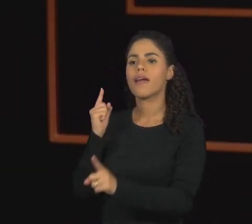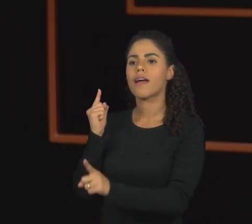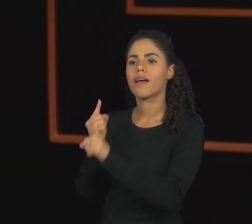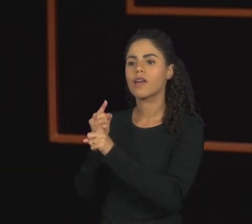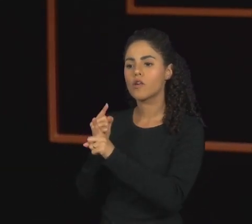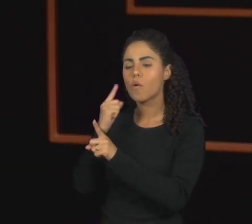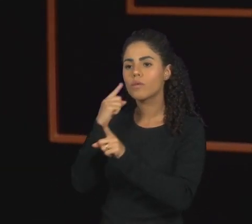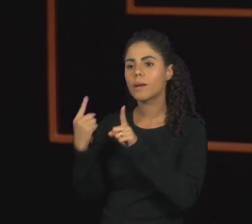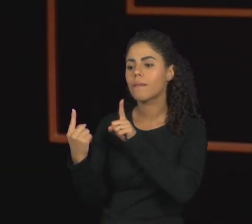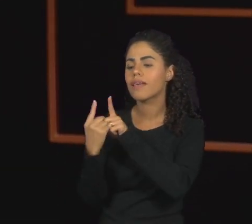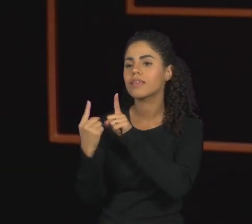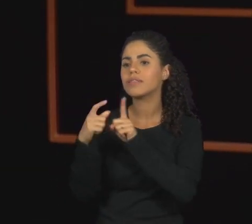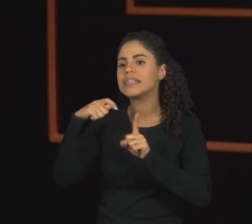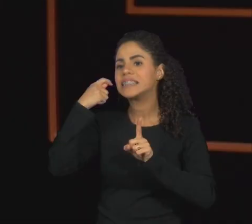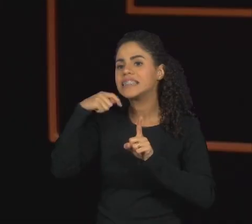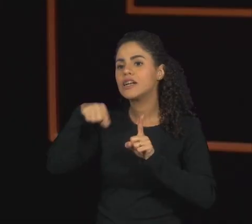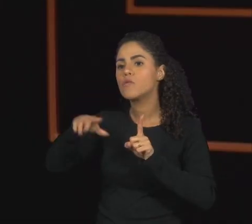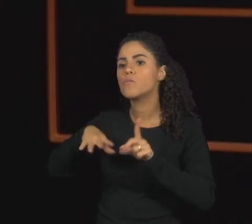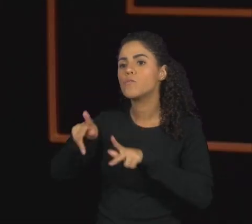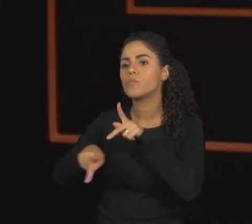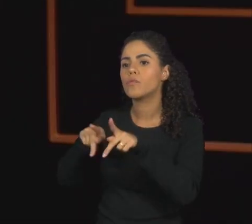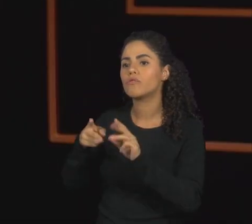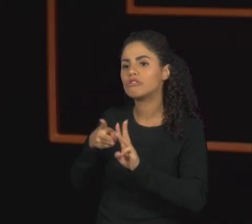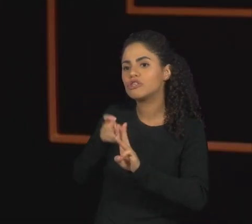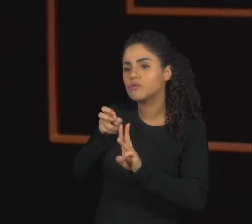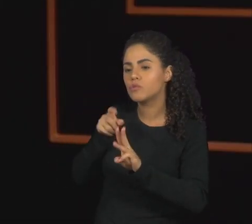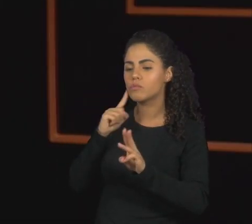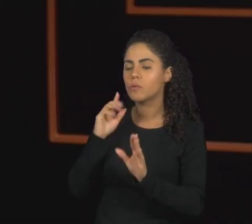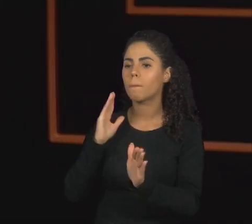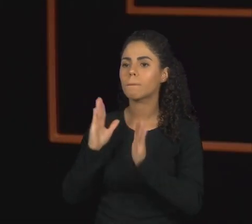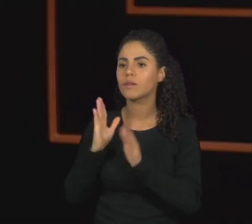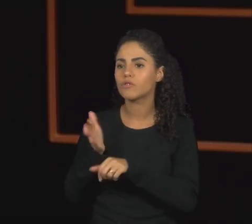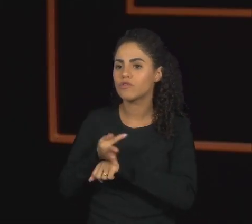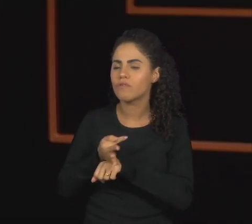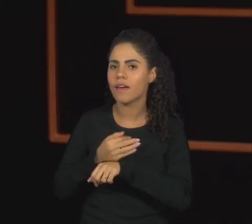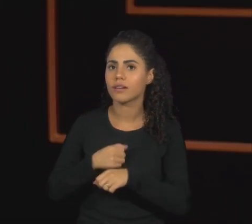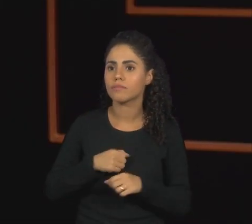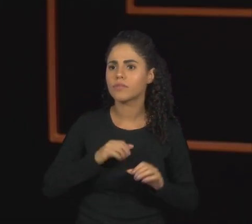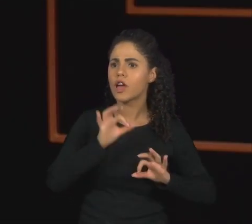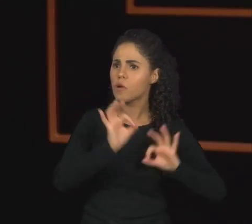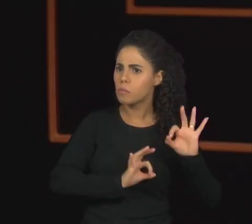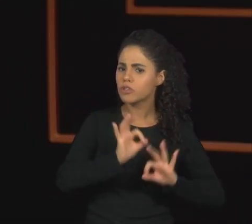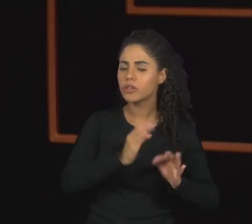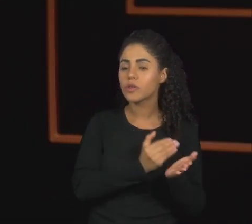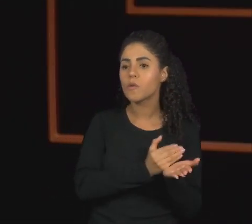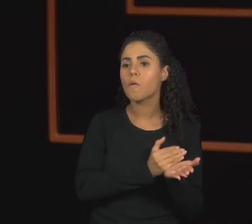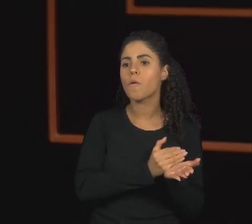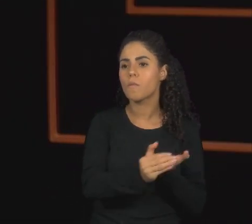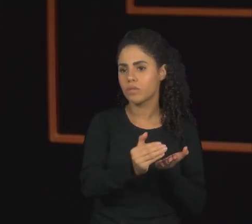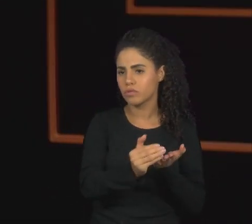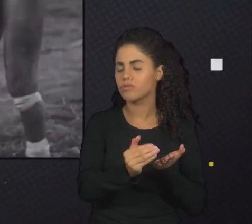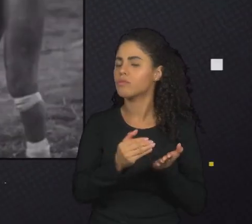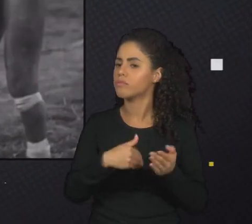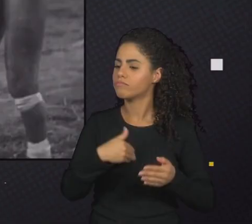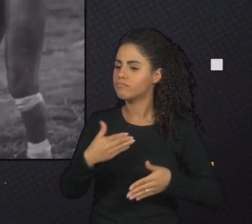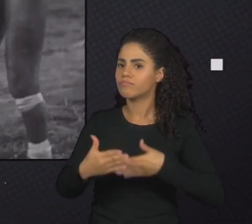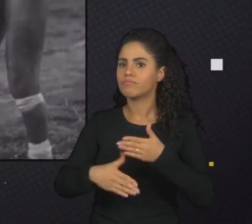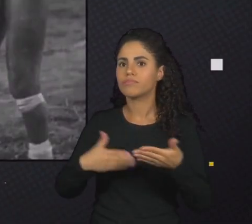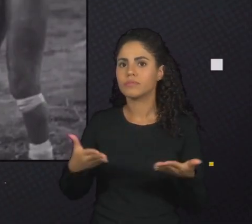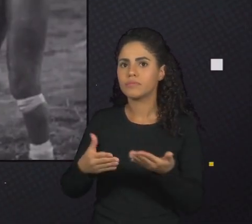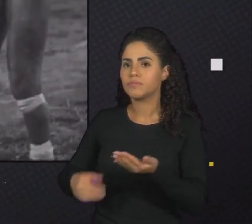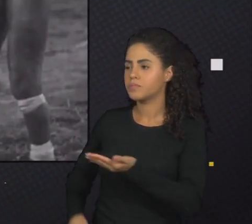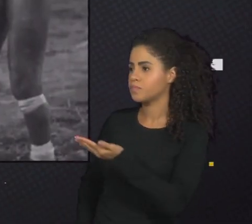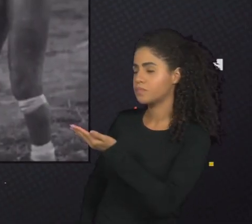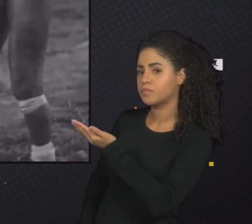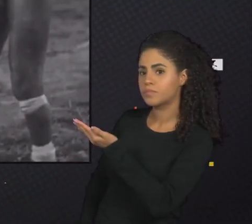tratamento odontológico durante uma temporada, nas férias. Eu acho que é um projeto que começou com o Dr. Noel Núteus, lá